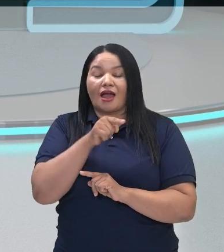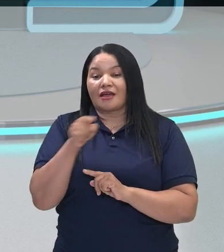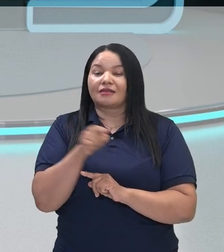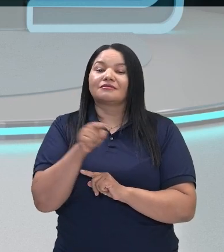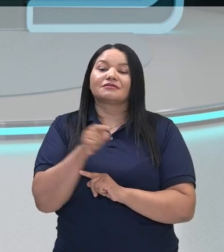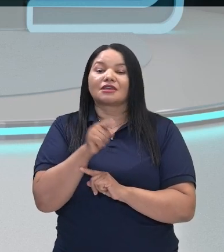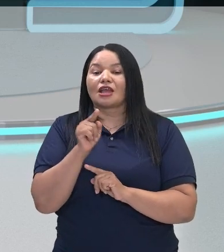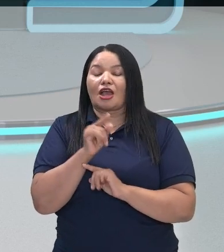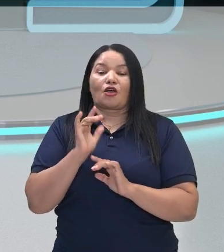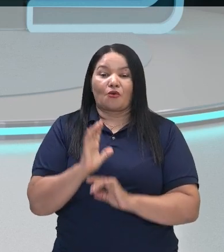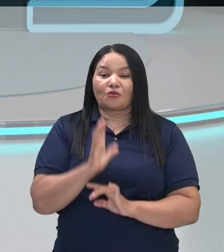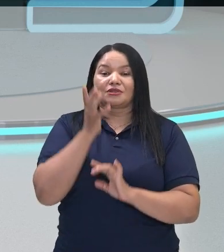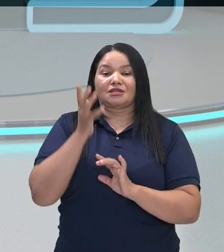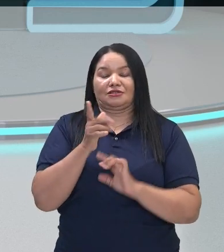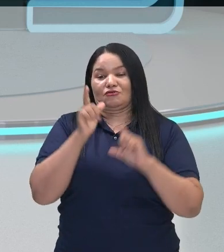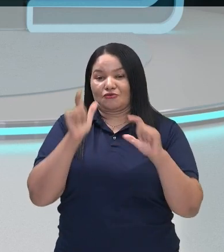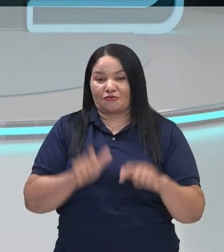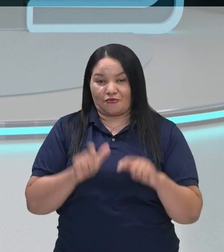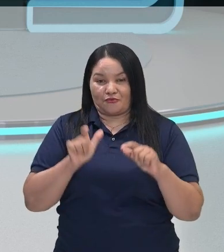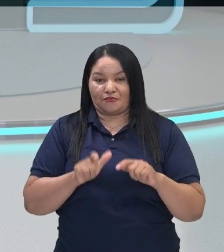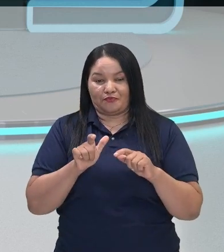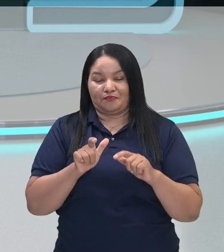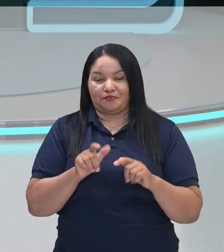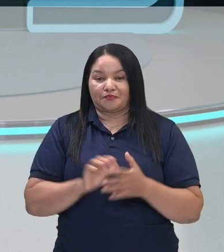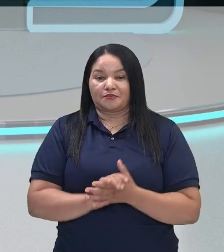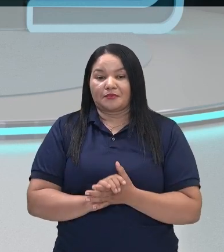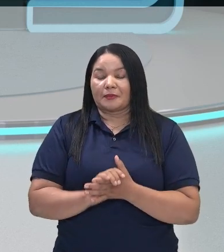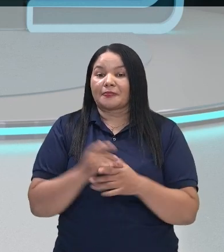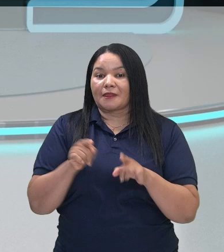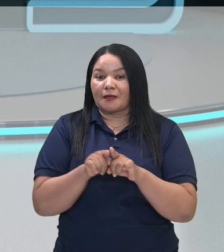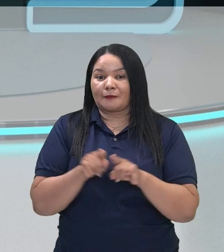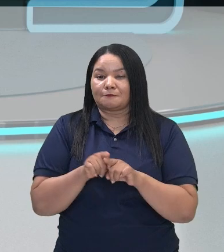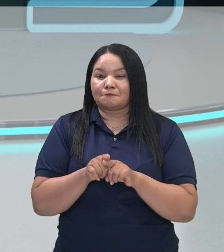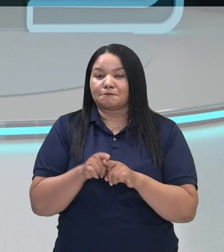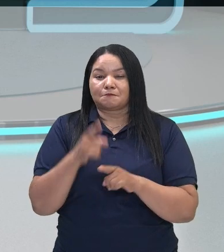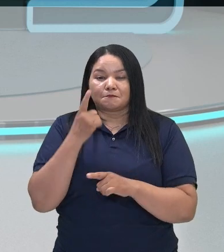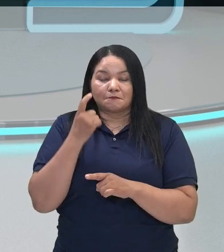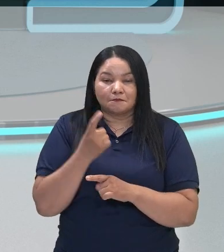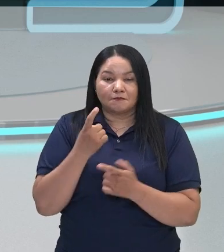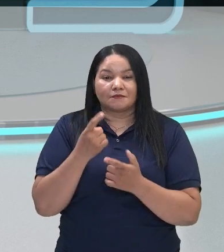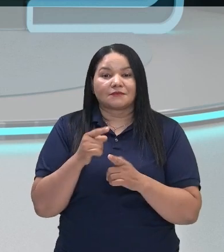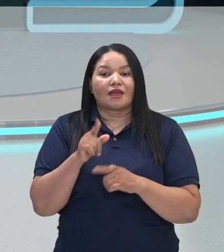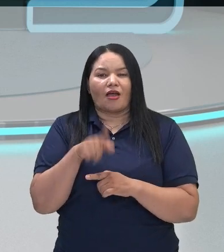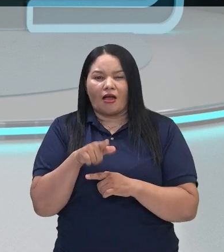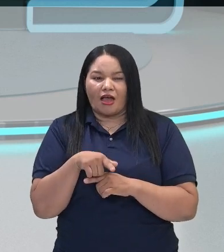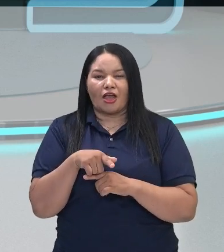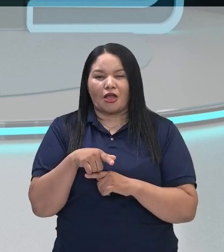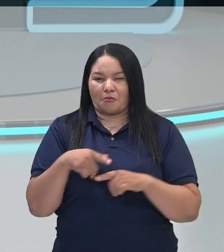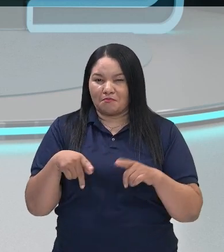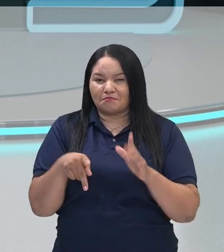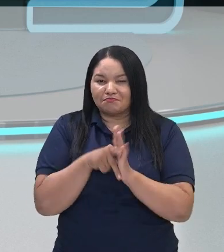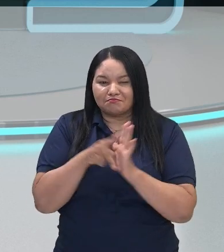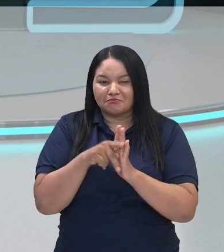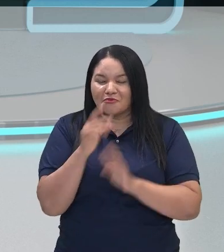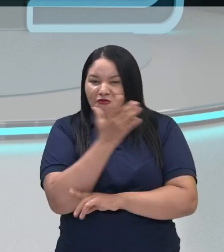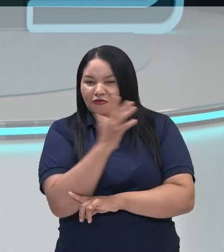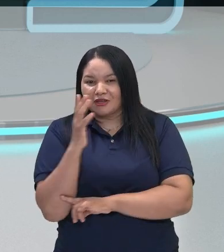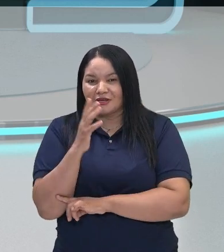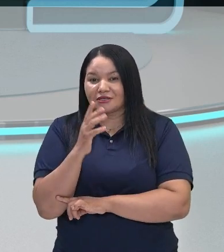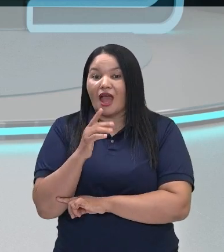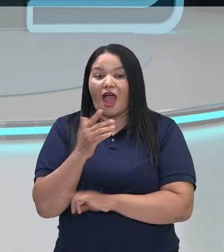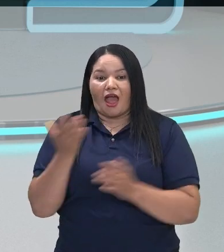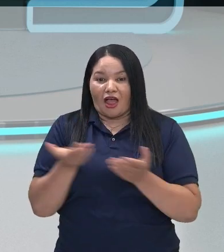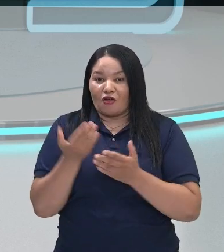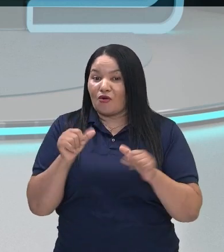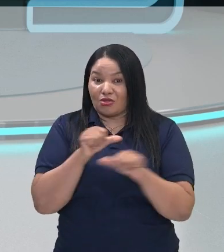cena é verdade, né? Que está realmente chamando a atenção. Nossa, vai ser numa floresta. Ah, agora é num